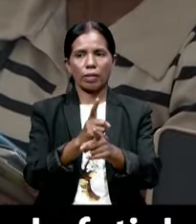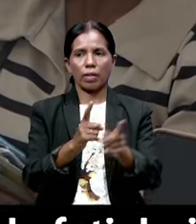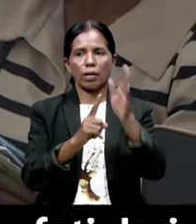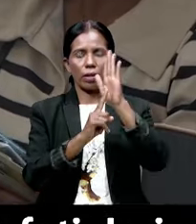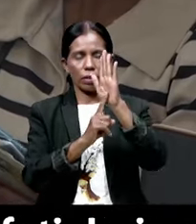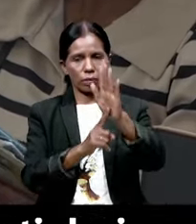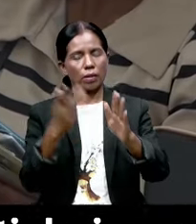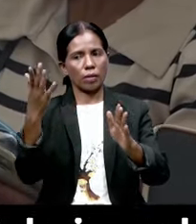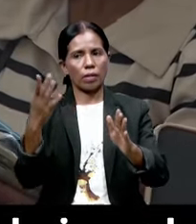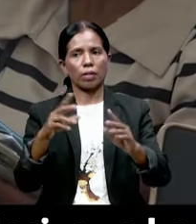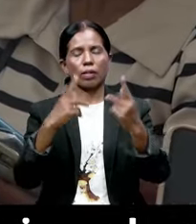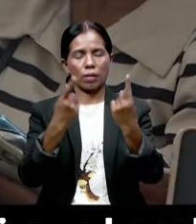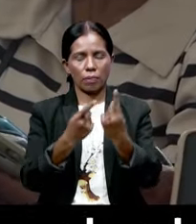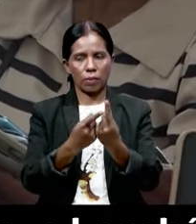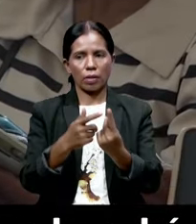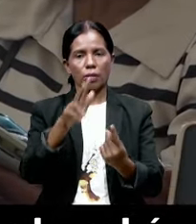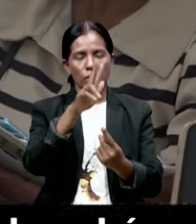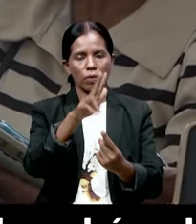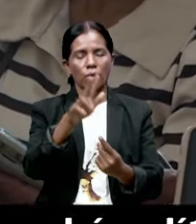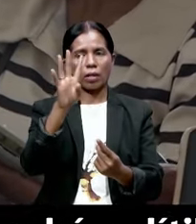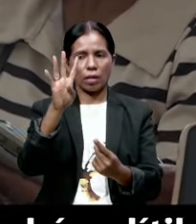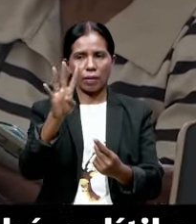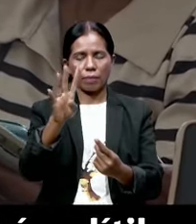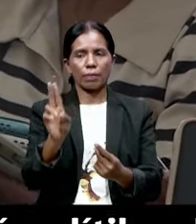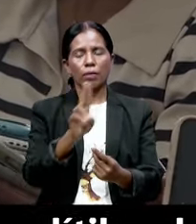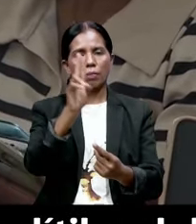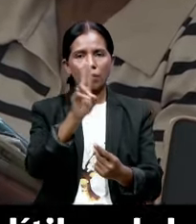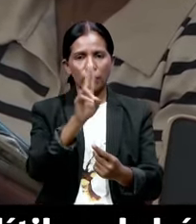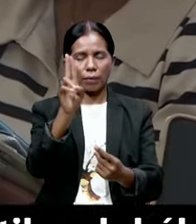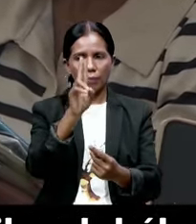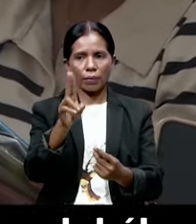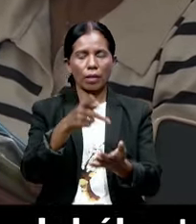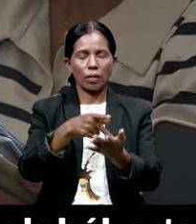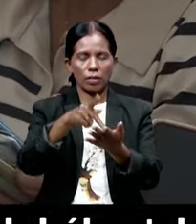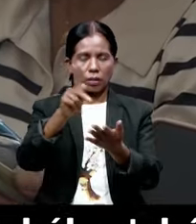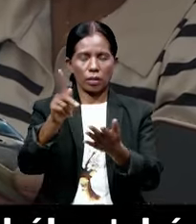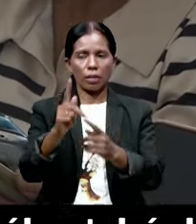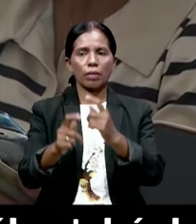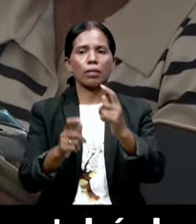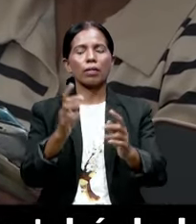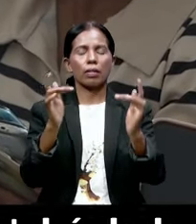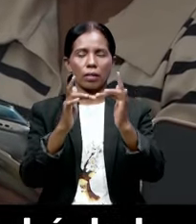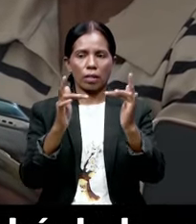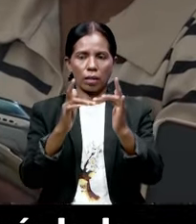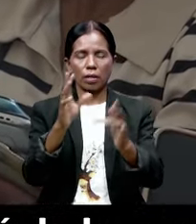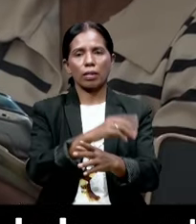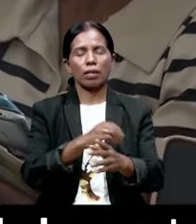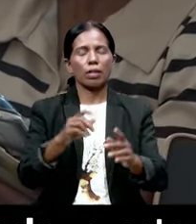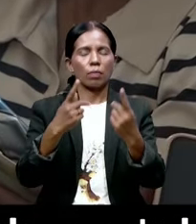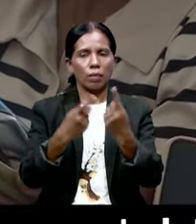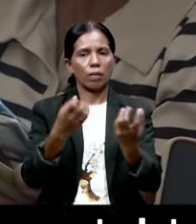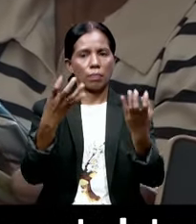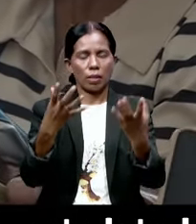iha nabak iha companhia tolu gahat nebe mak uza ona pagamento digital mebe iha companhia barak nebe mak oras ne